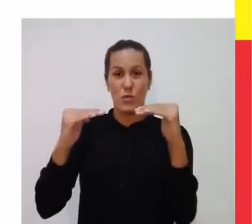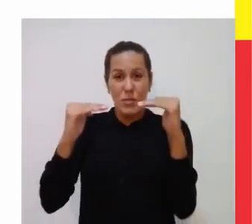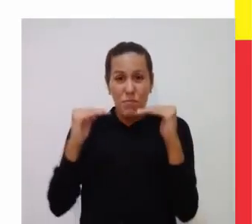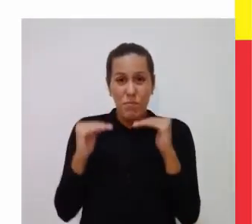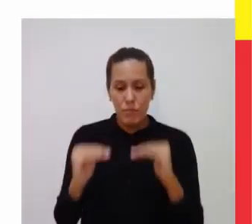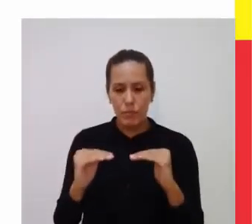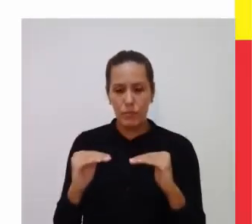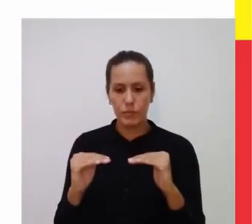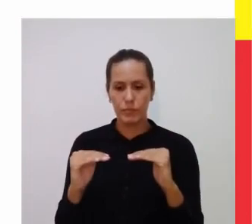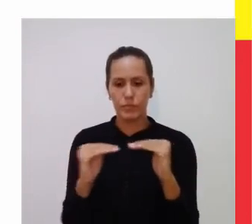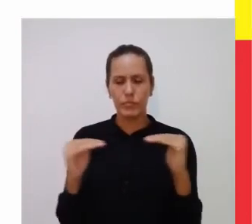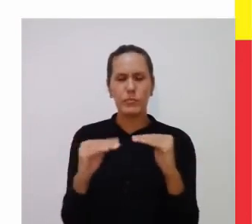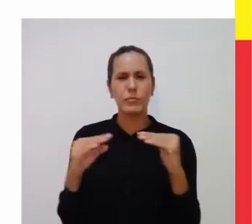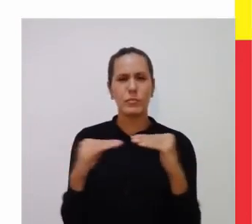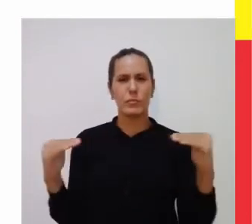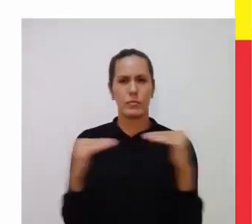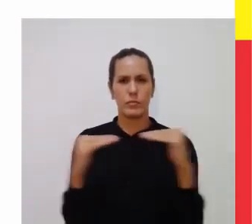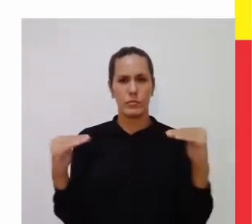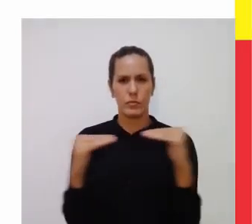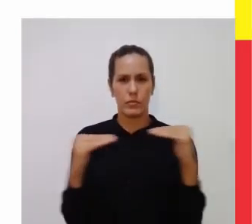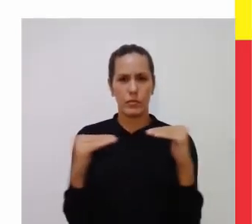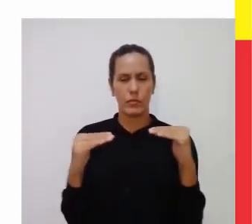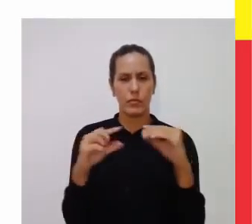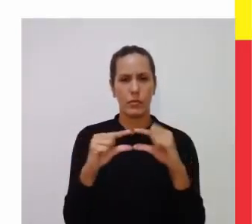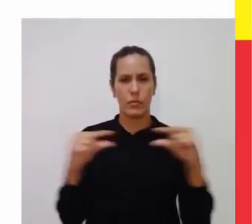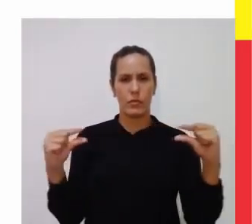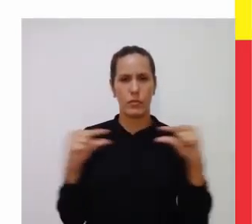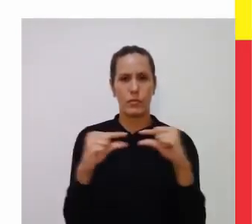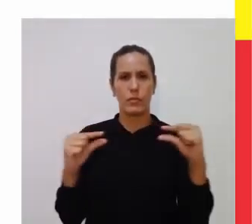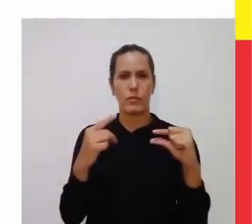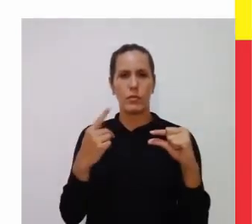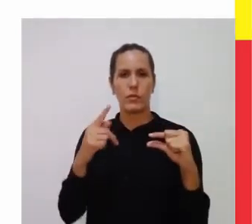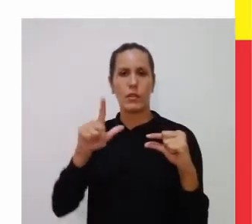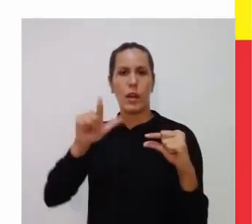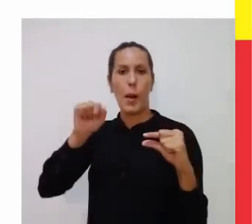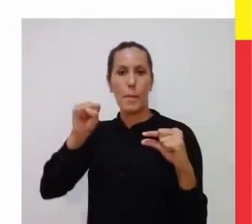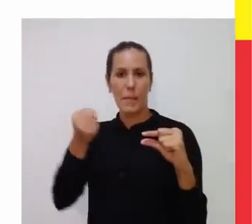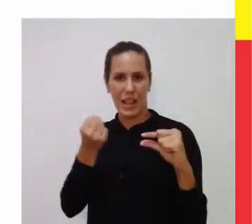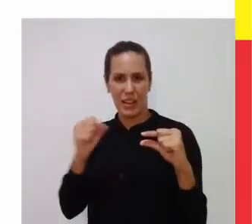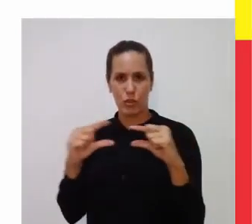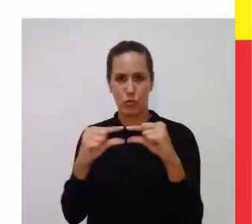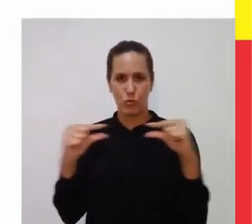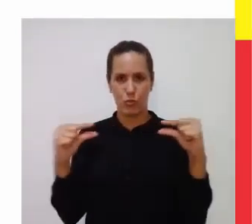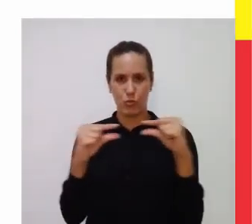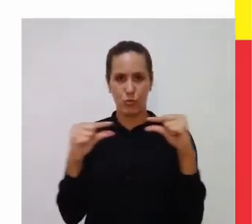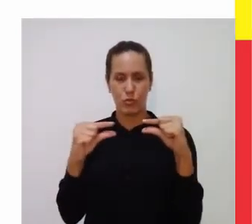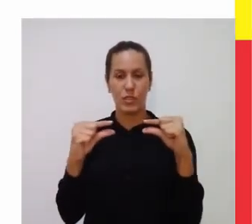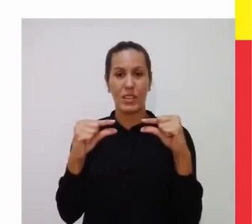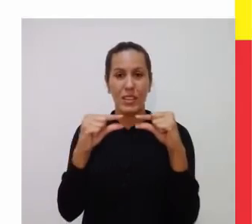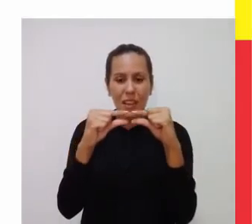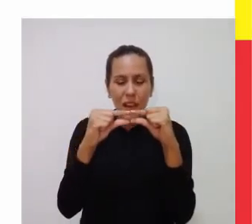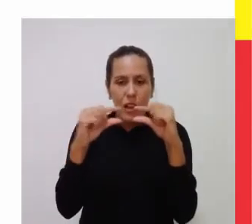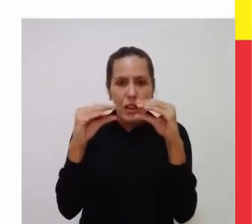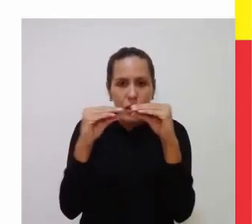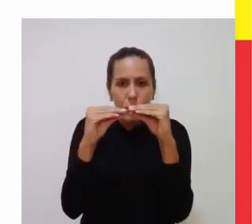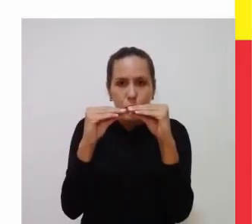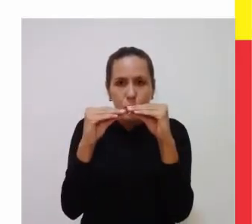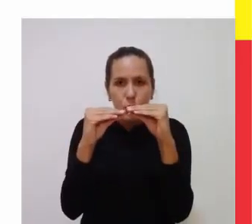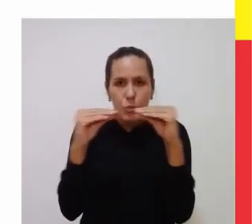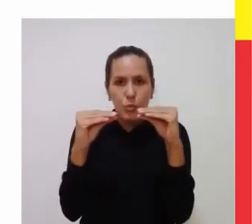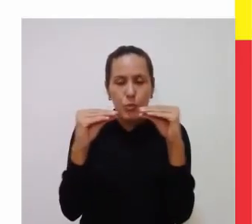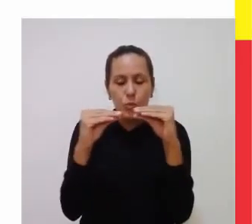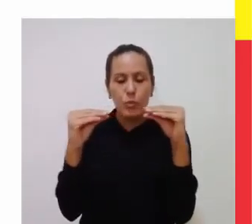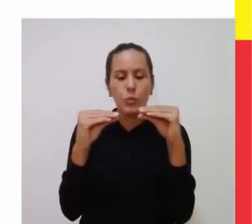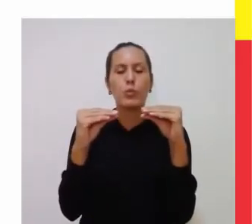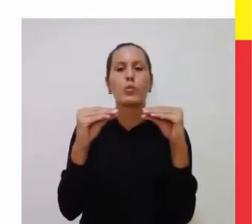magmática. Essa porção mais do meio são as placas tectônicas, são duas placas diferentes que estão sendo afastadas por